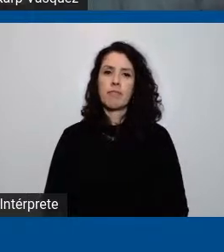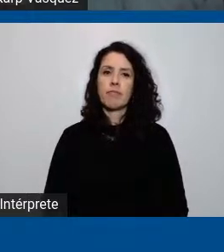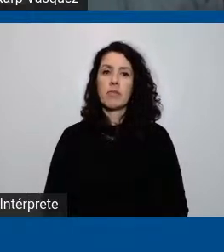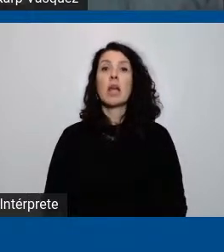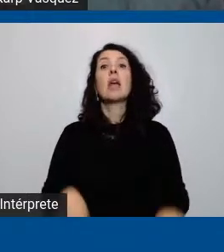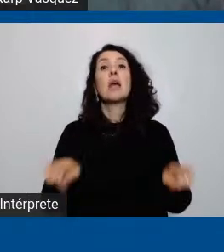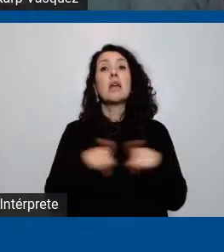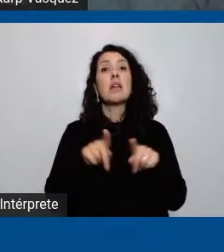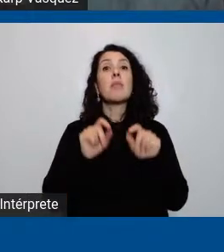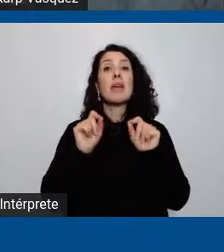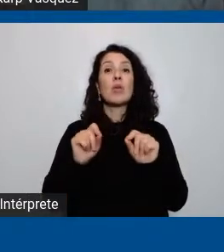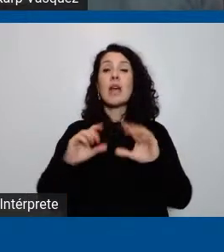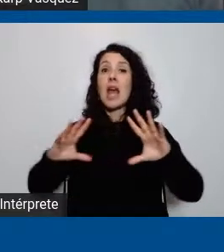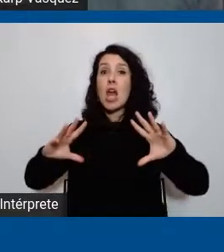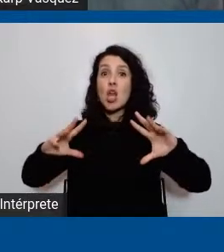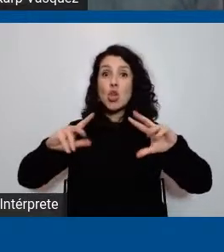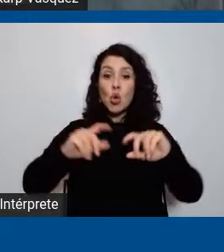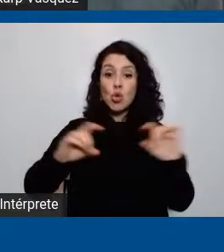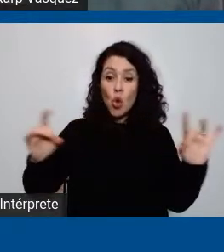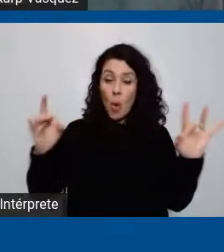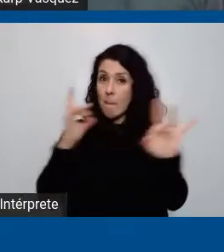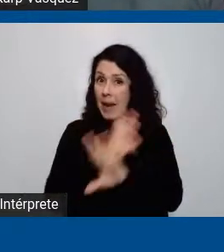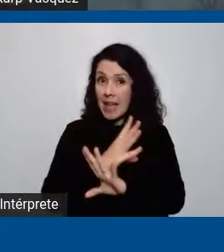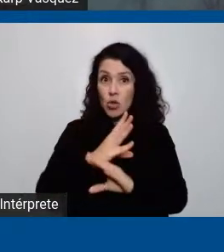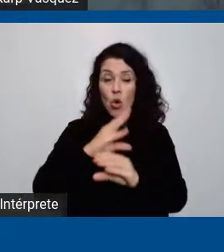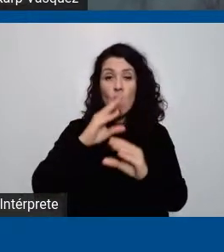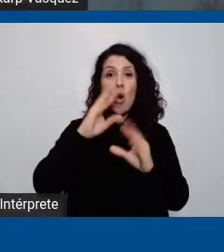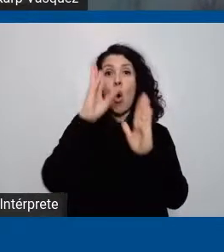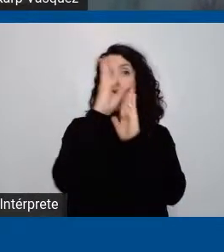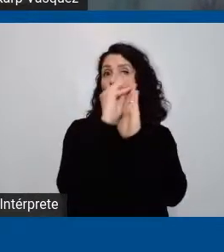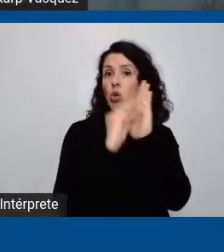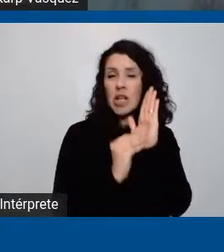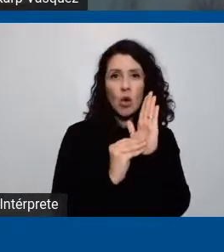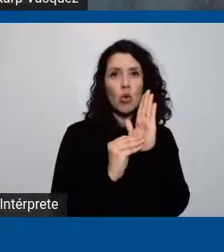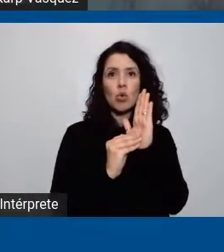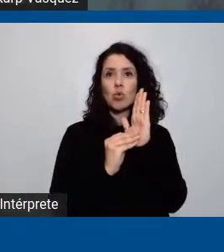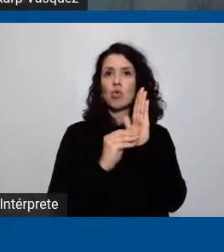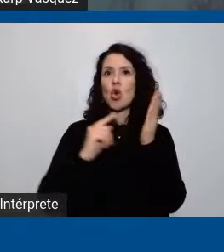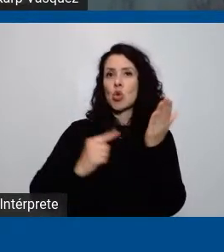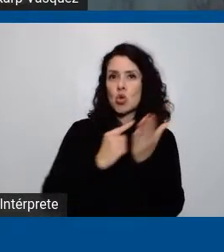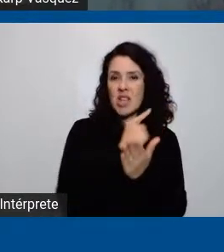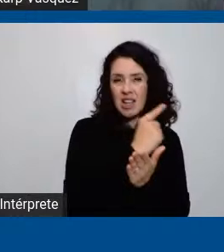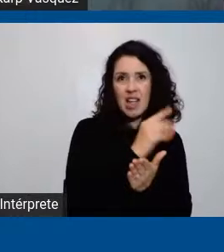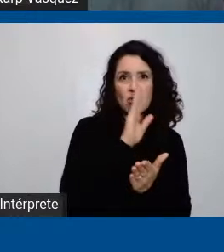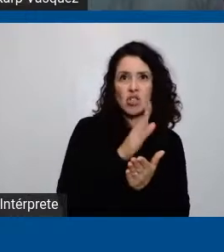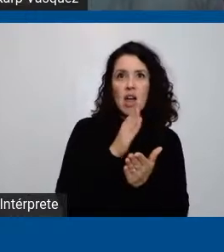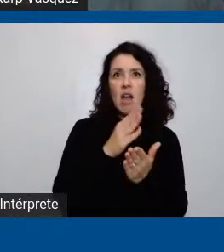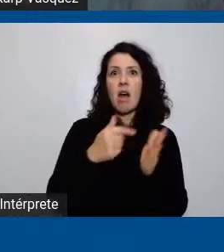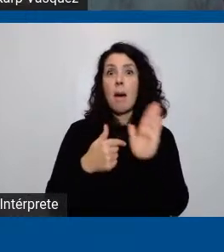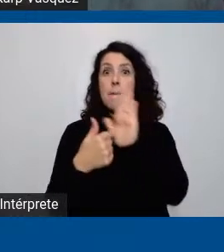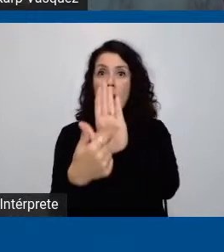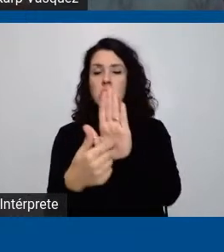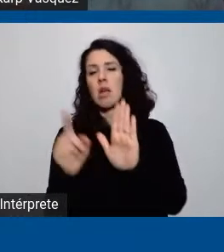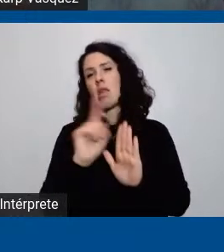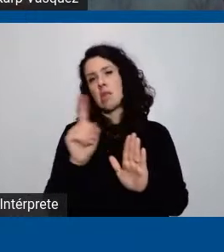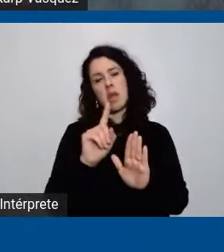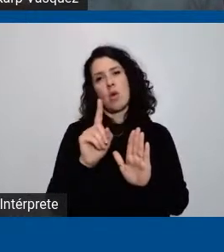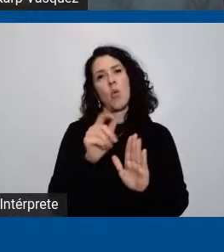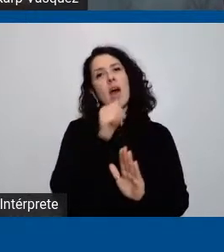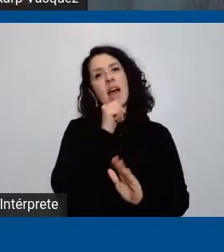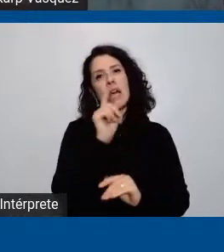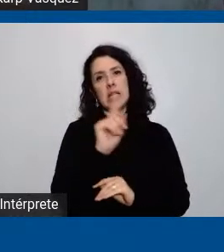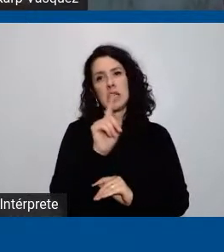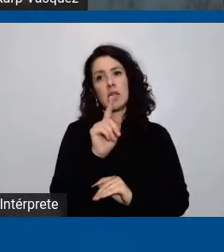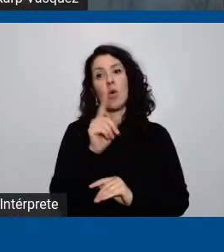disponibilizou na íntegra, né, Ileana, o conteúdo dos cadernos nas transcrições. Então, a intenção é que a gente